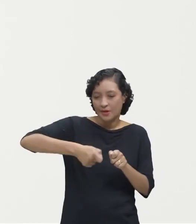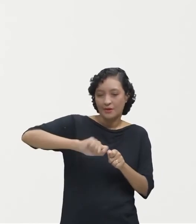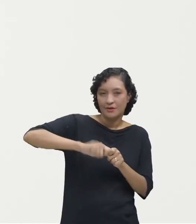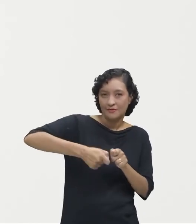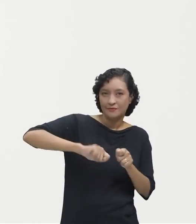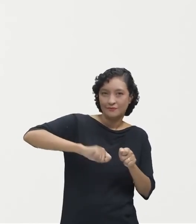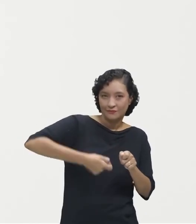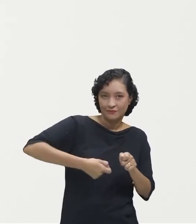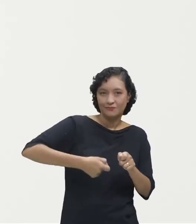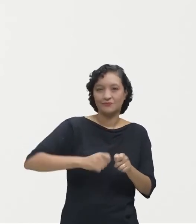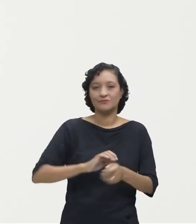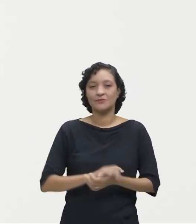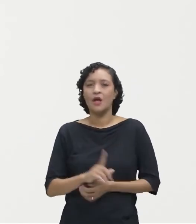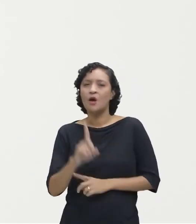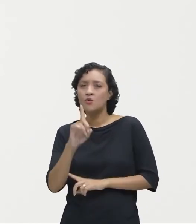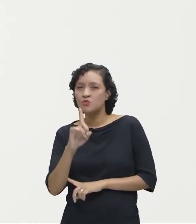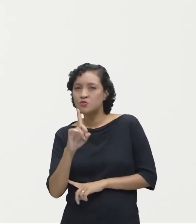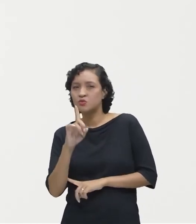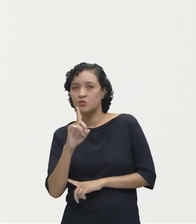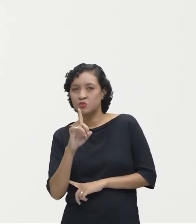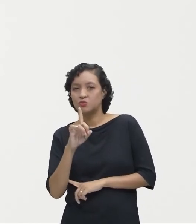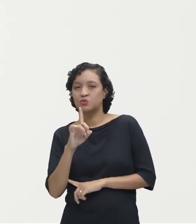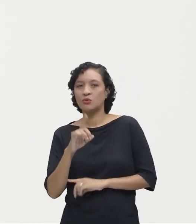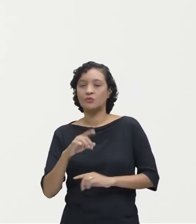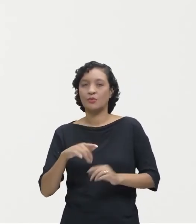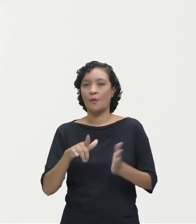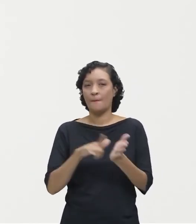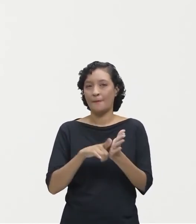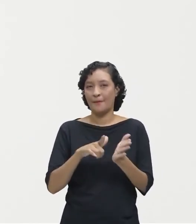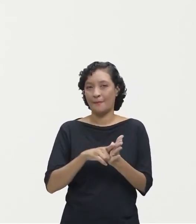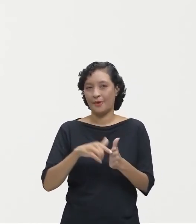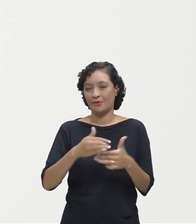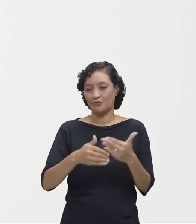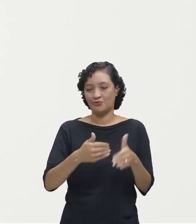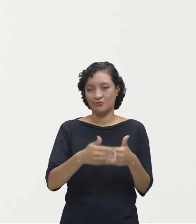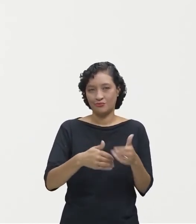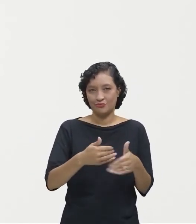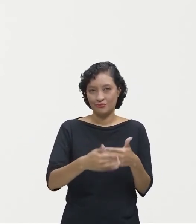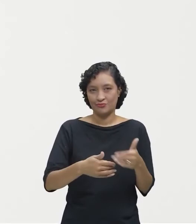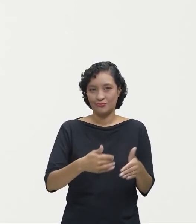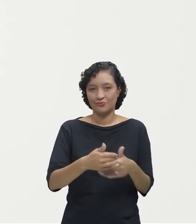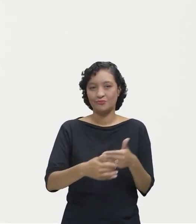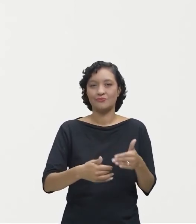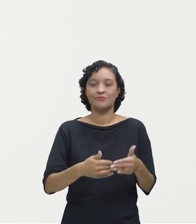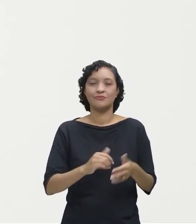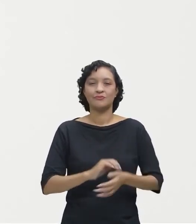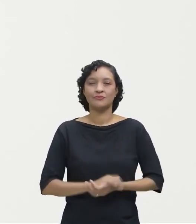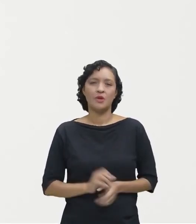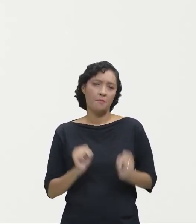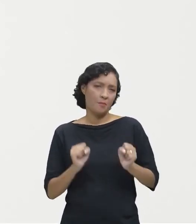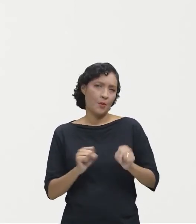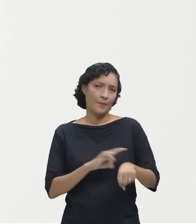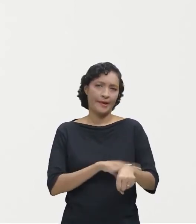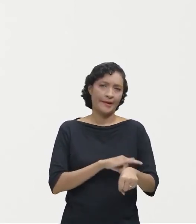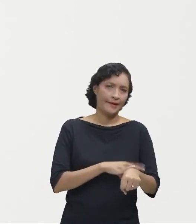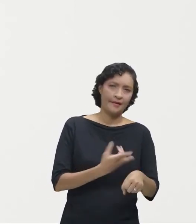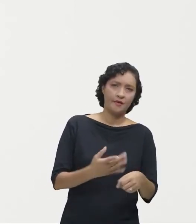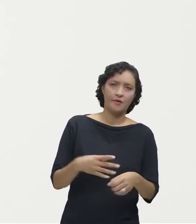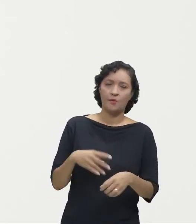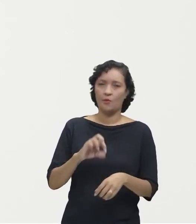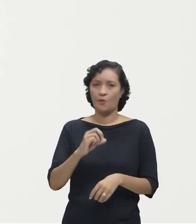parafuso, a vela, o rolo de papel higiênico, papel